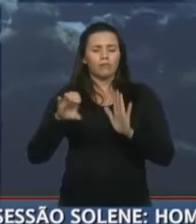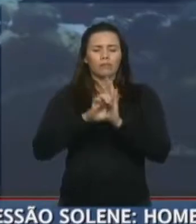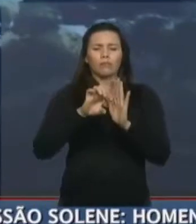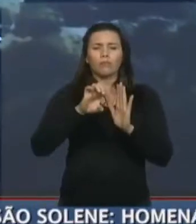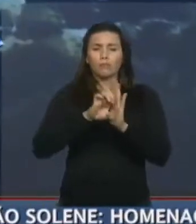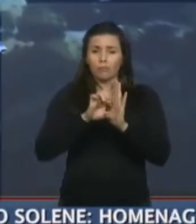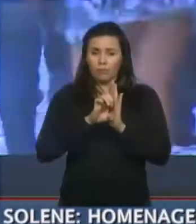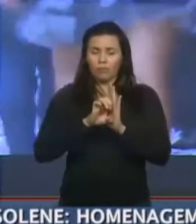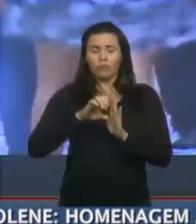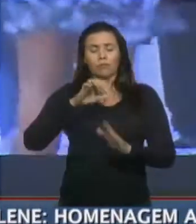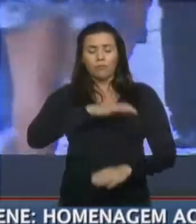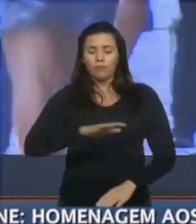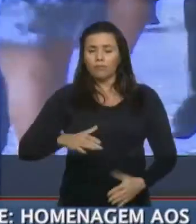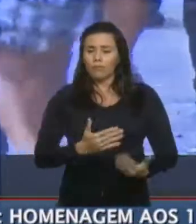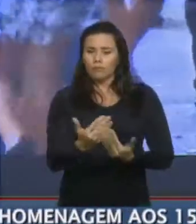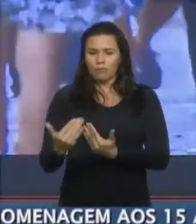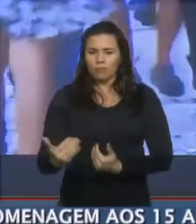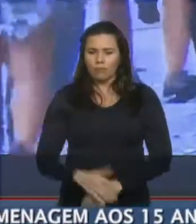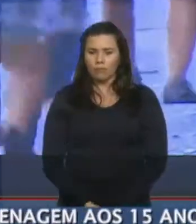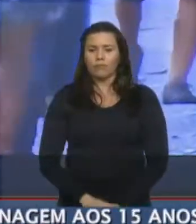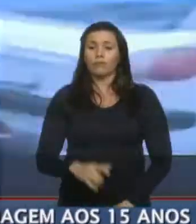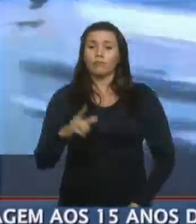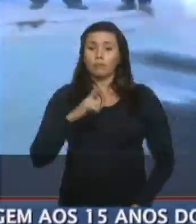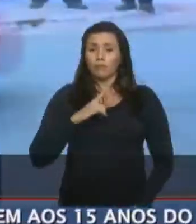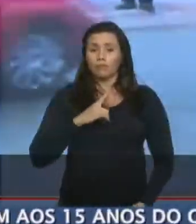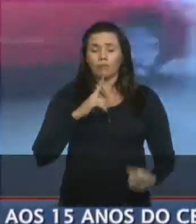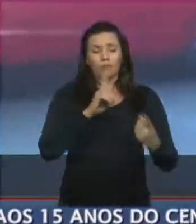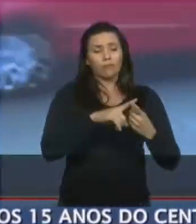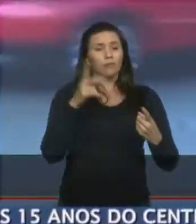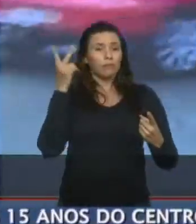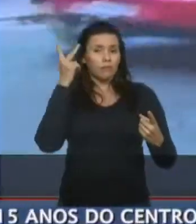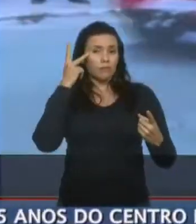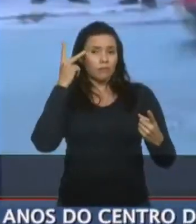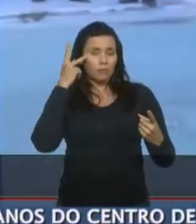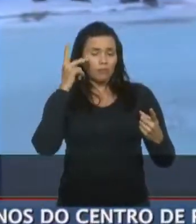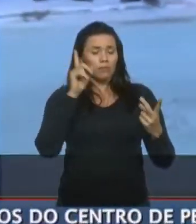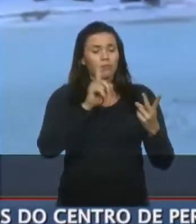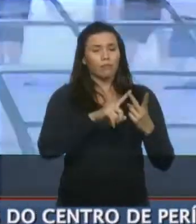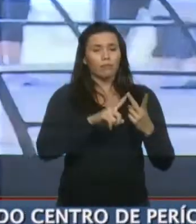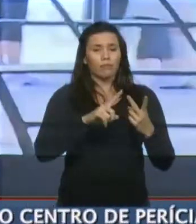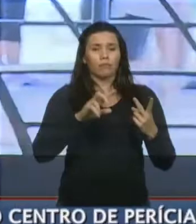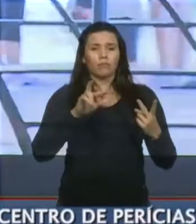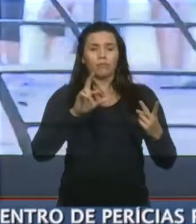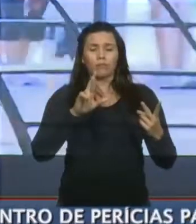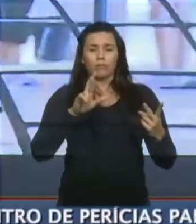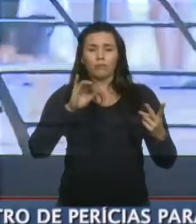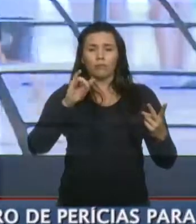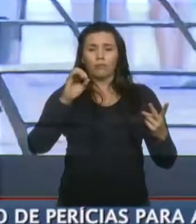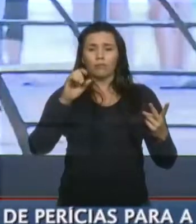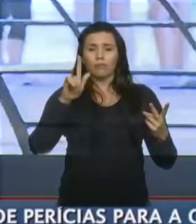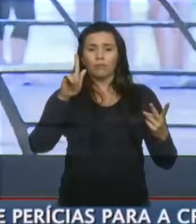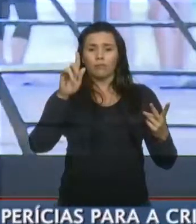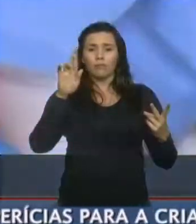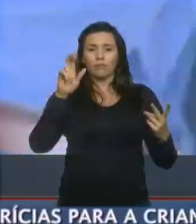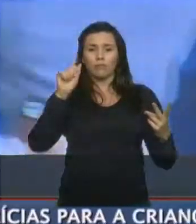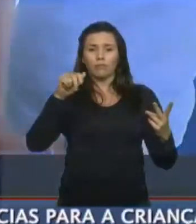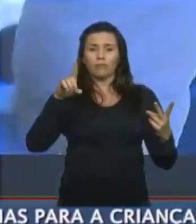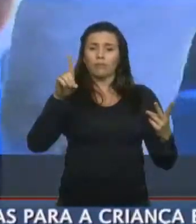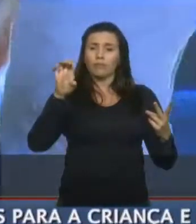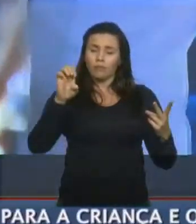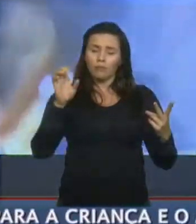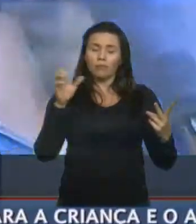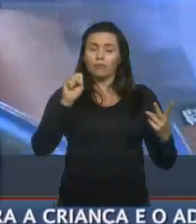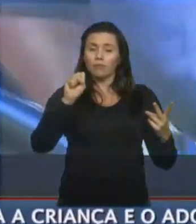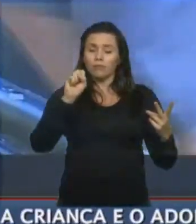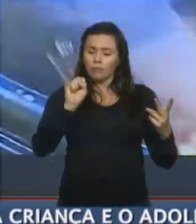apenas o Rio Grande do Sul e São Paulo possuem órgãos semelhantes ao CPTCA, sem dúvidas um órgão necessário à